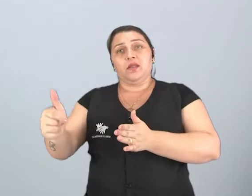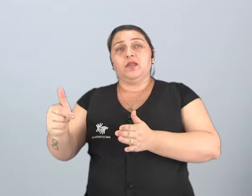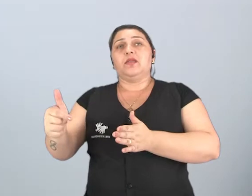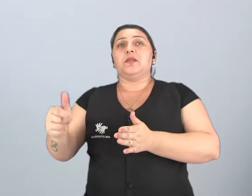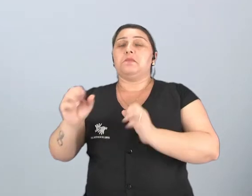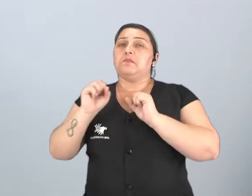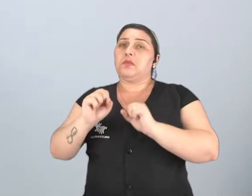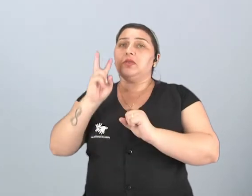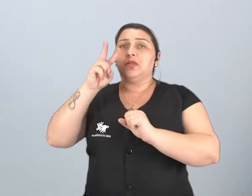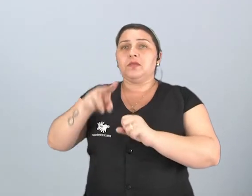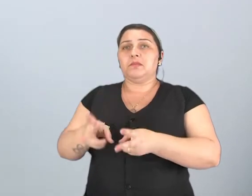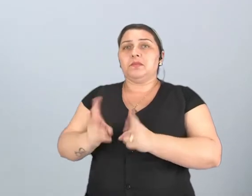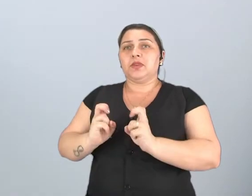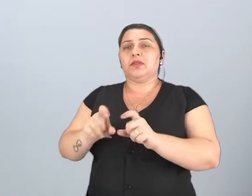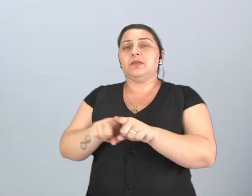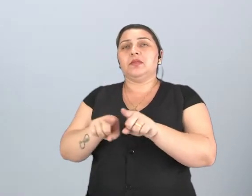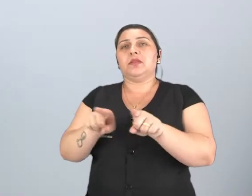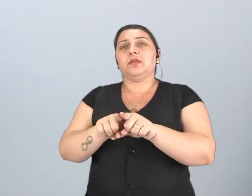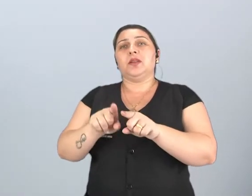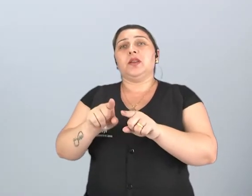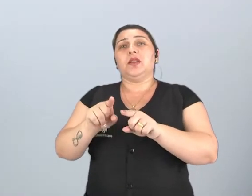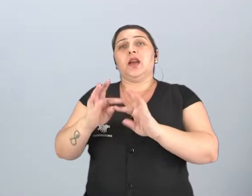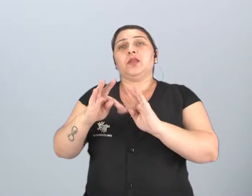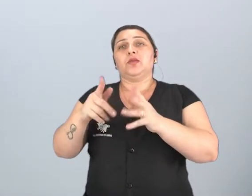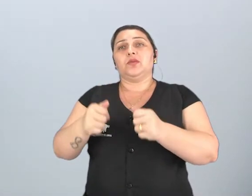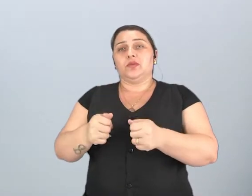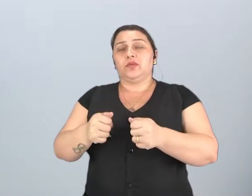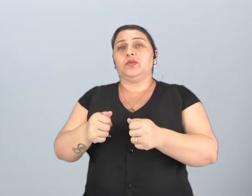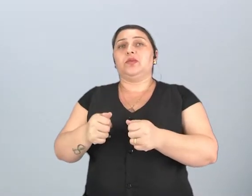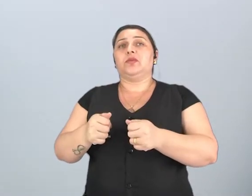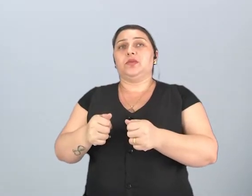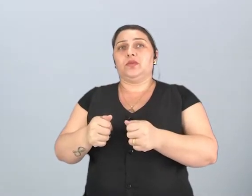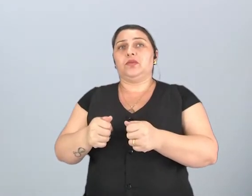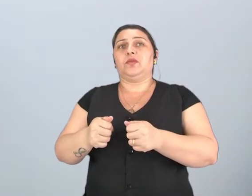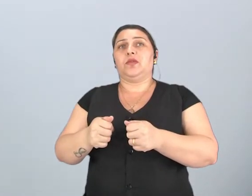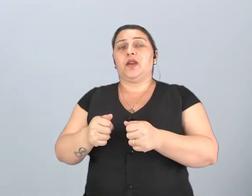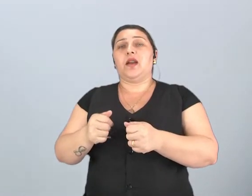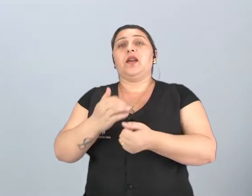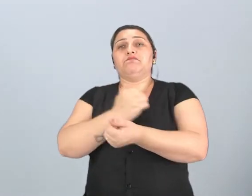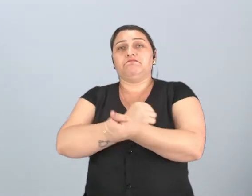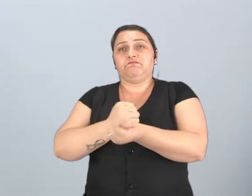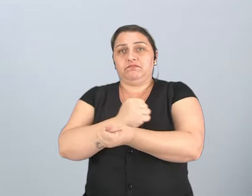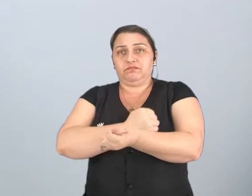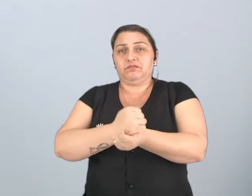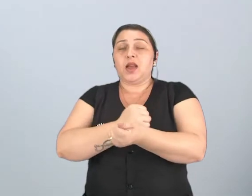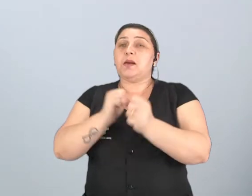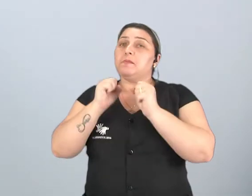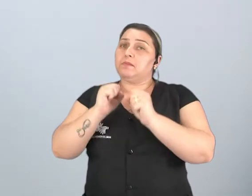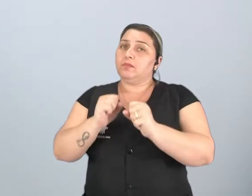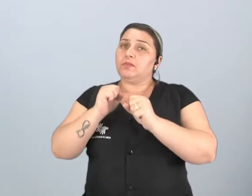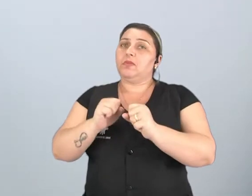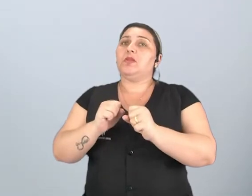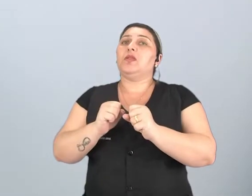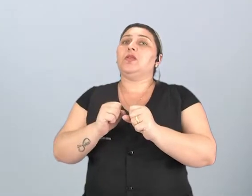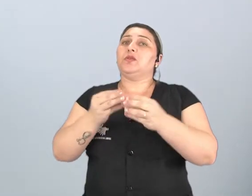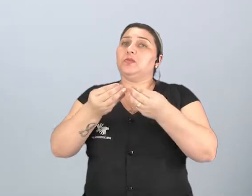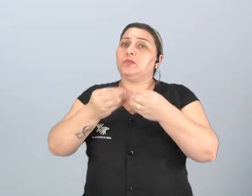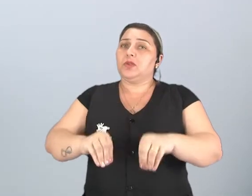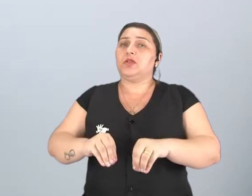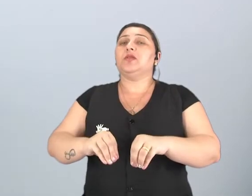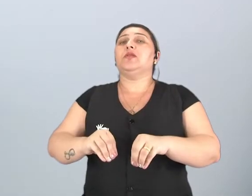a gente pode ver que tudo que a gente alimenta como vício pode estar nos